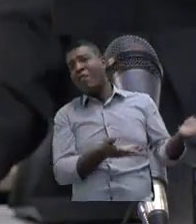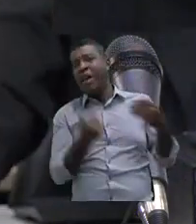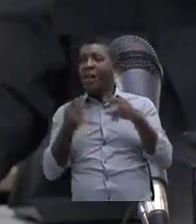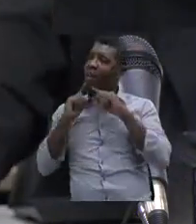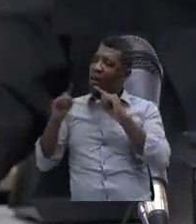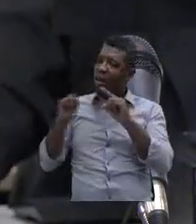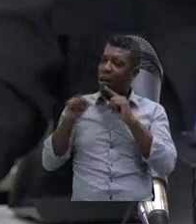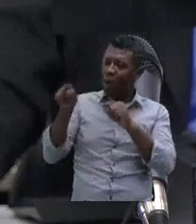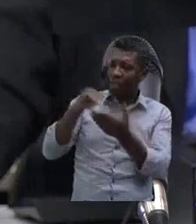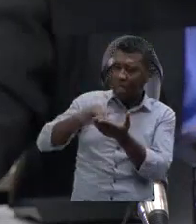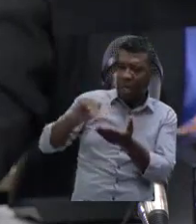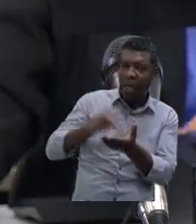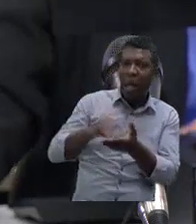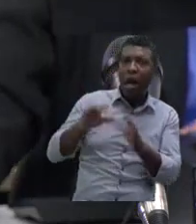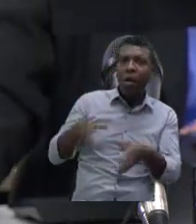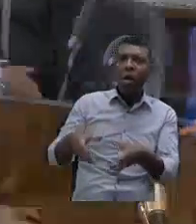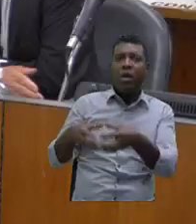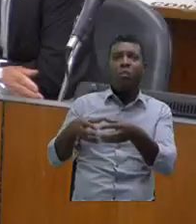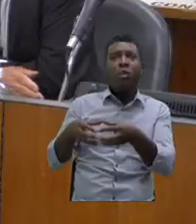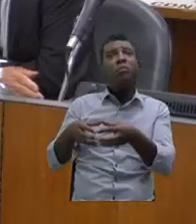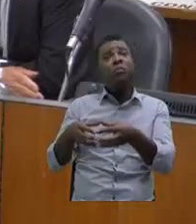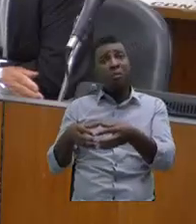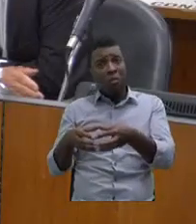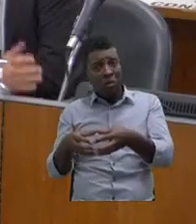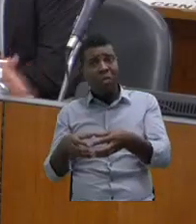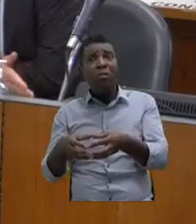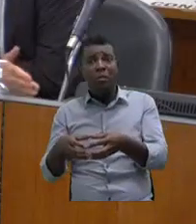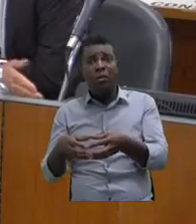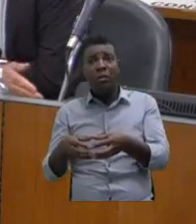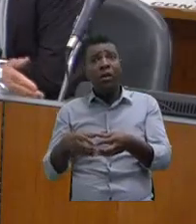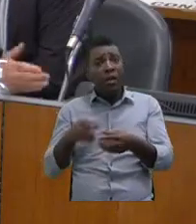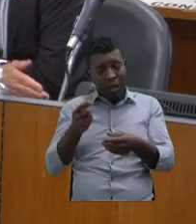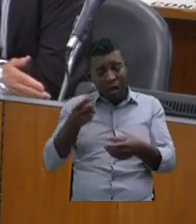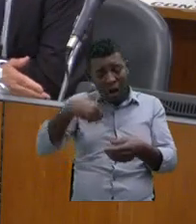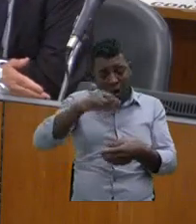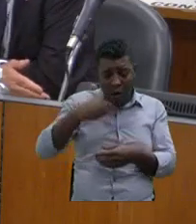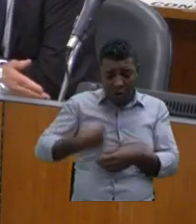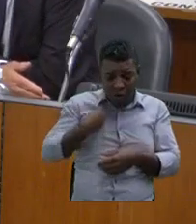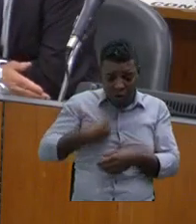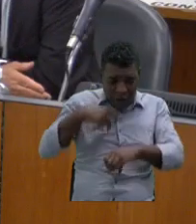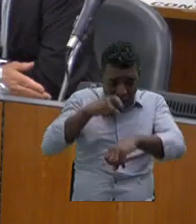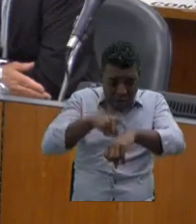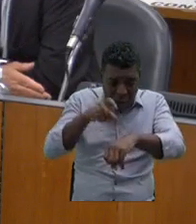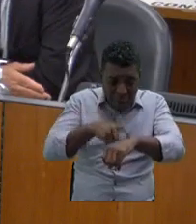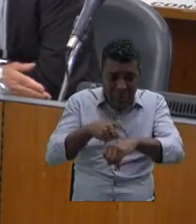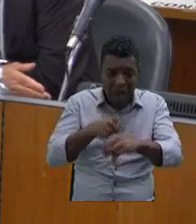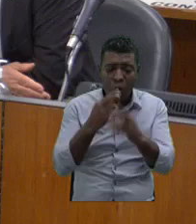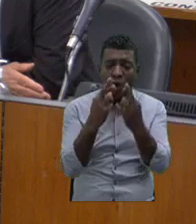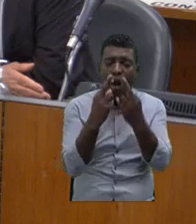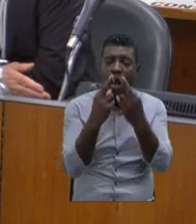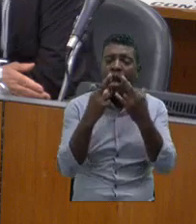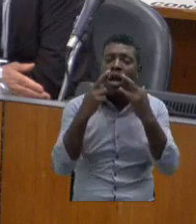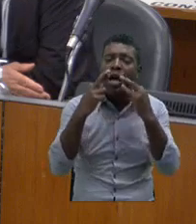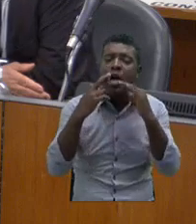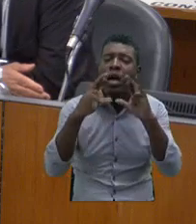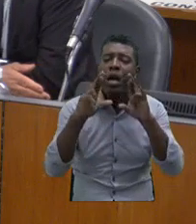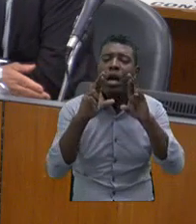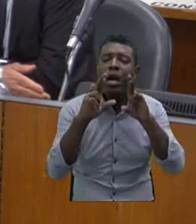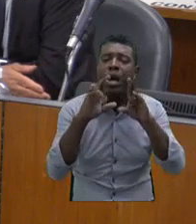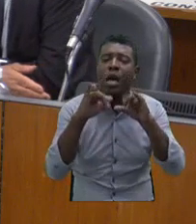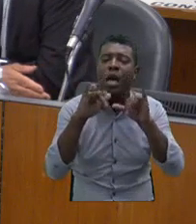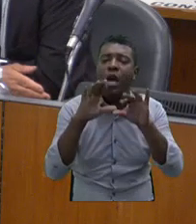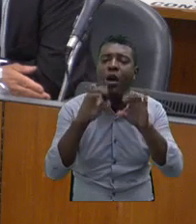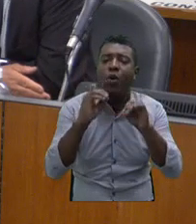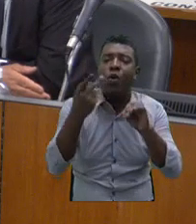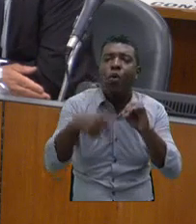equipe. Ou seja, nós estamos vivendo um momento muito rico em Minas, mas muito rico. Aí tem manifestar,